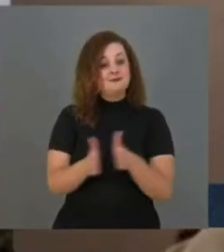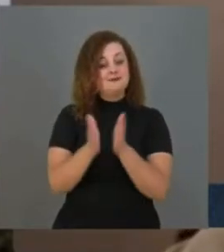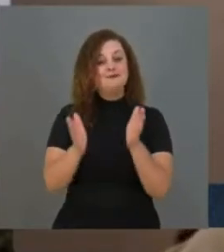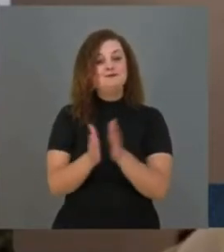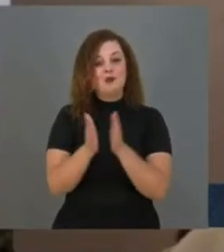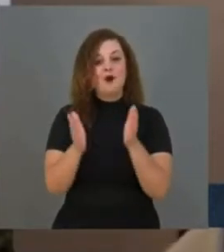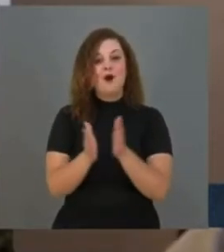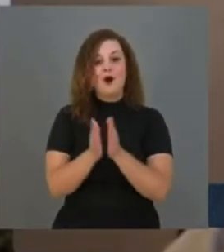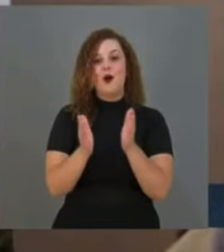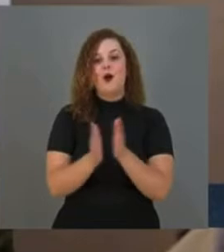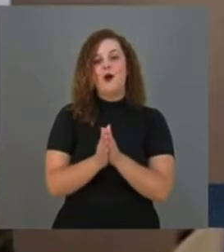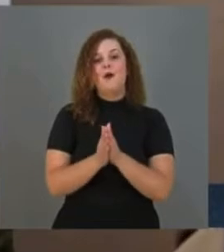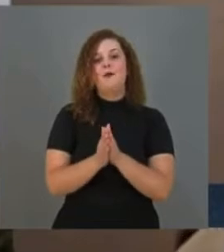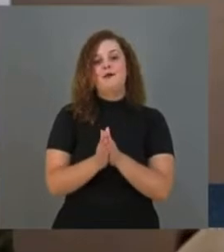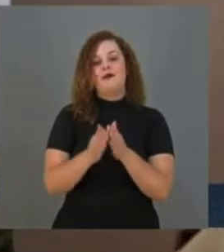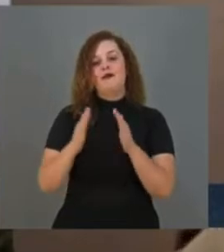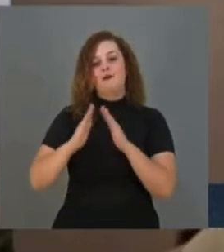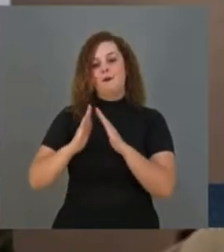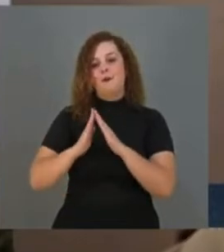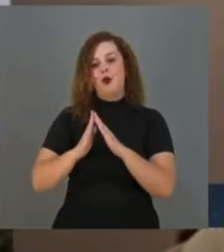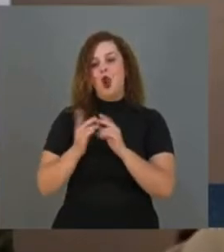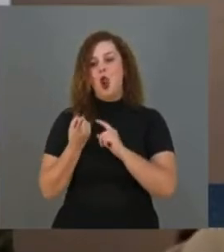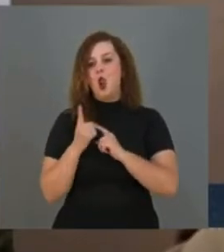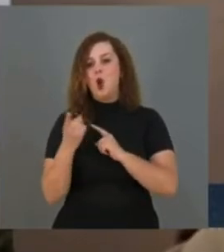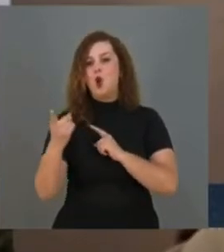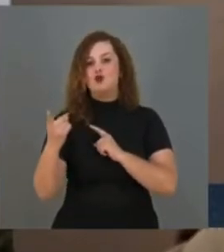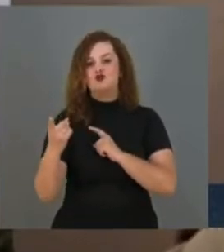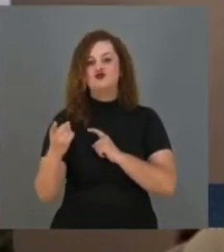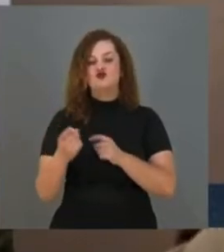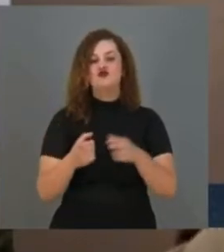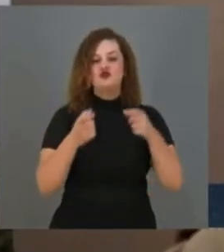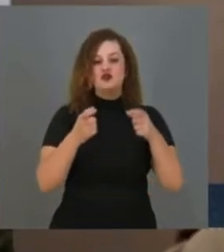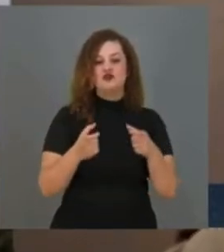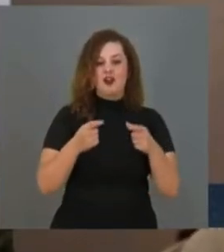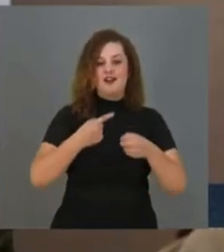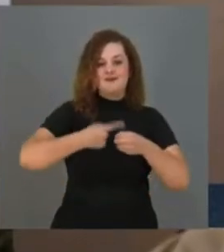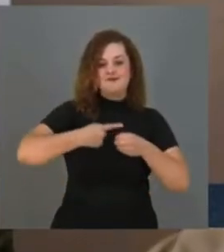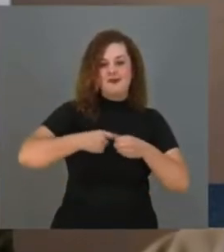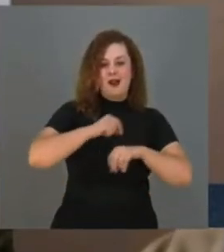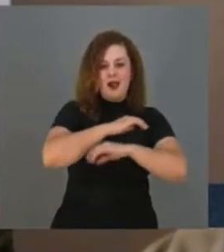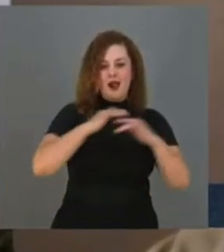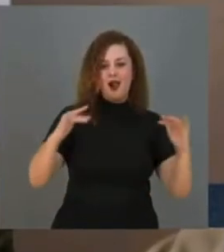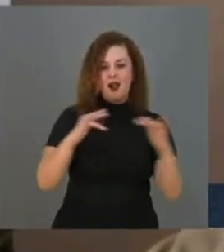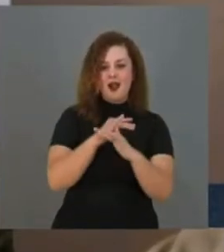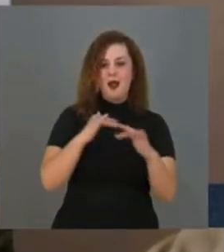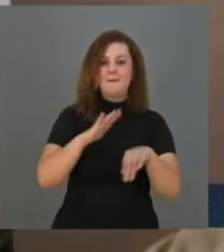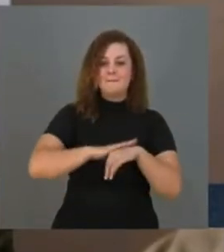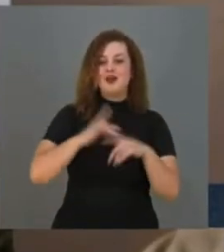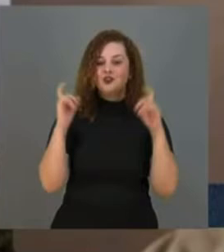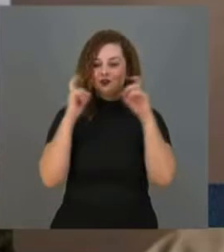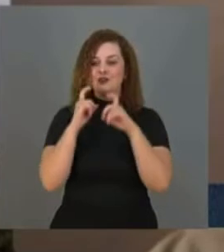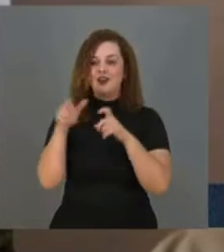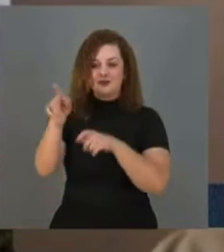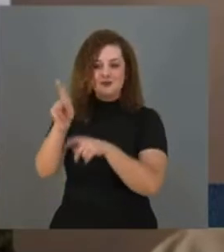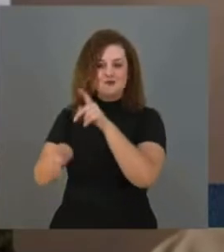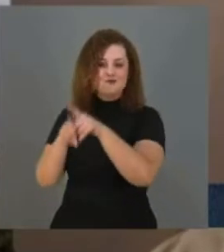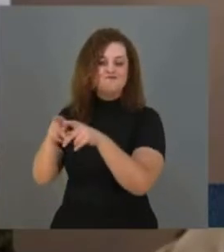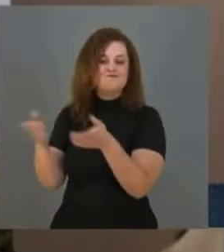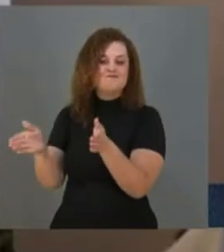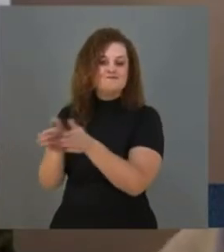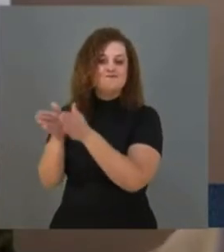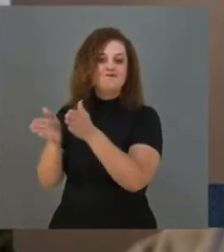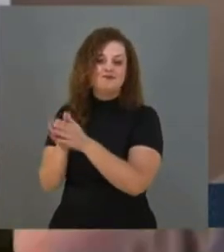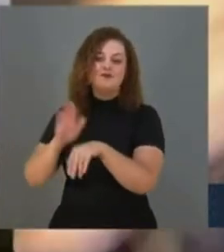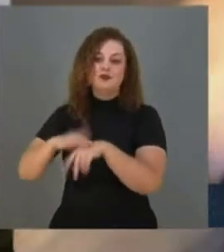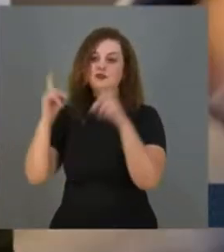a que vive longe dos grandes centros urbanos, enfrentaram maior dificuldade. Os relatos que temos de colegas professores de